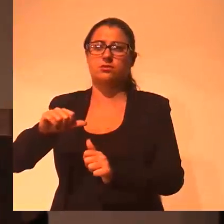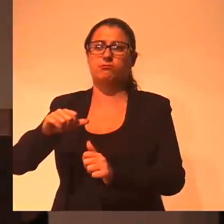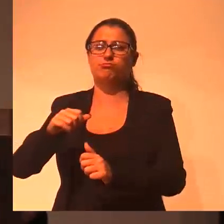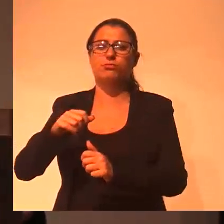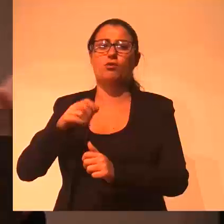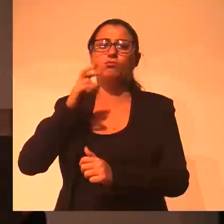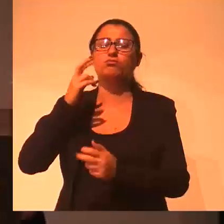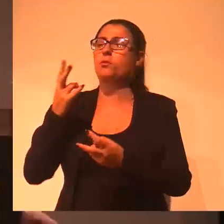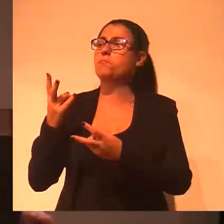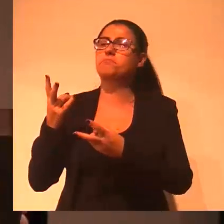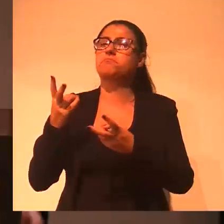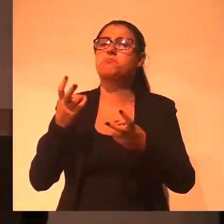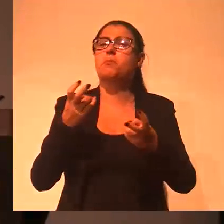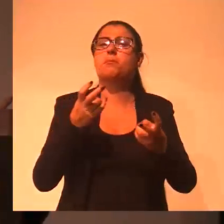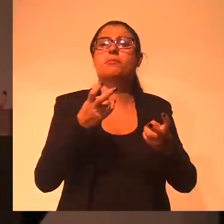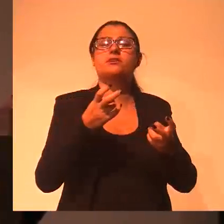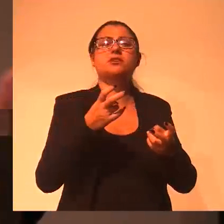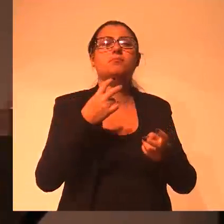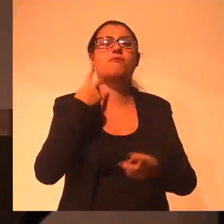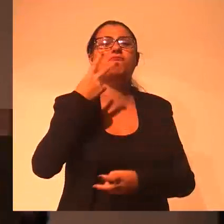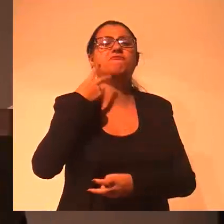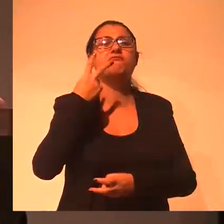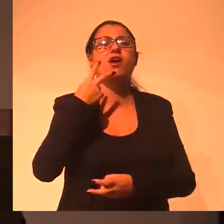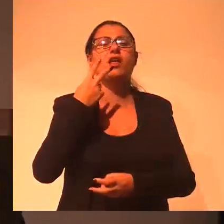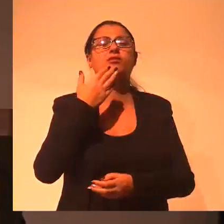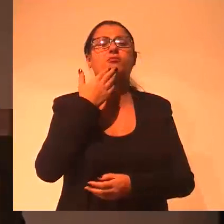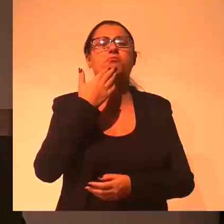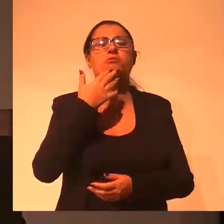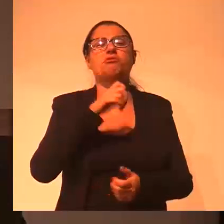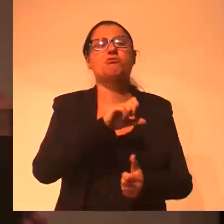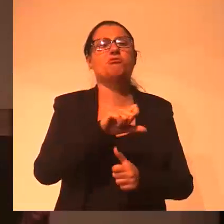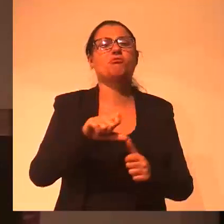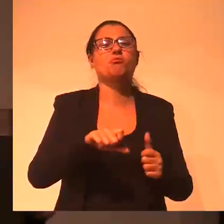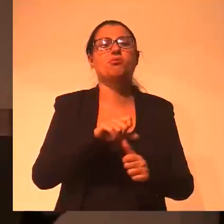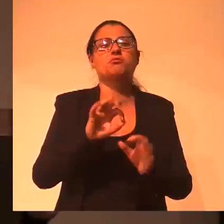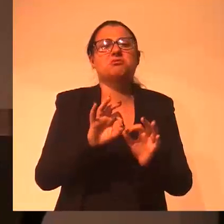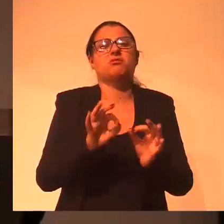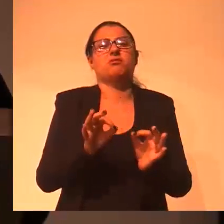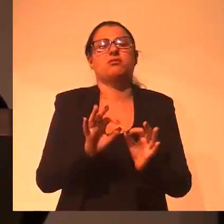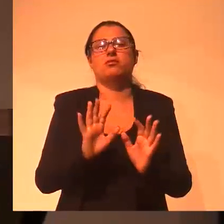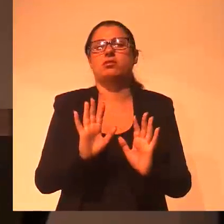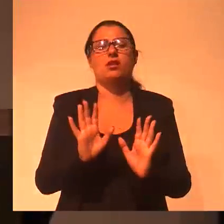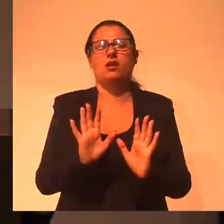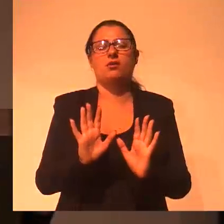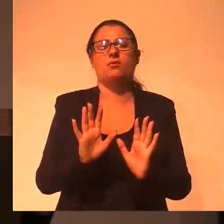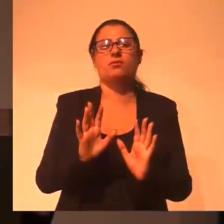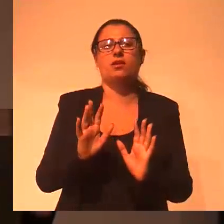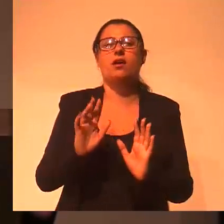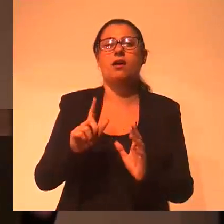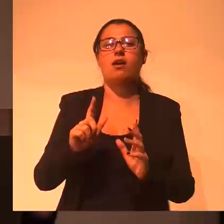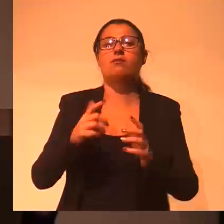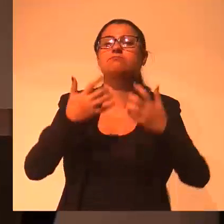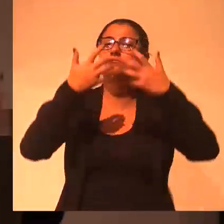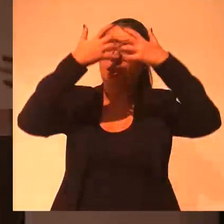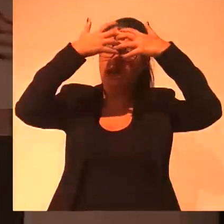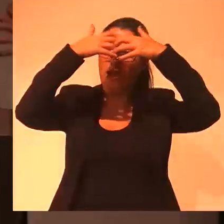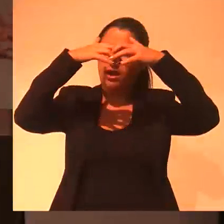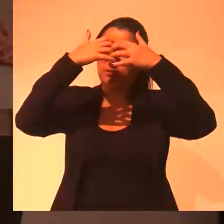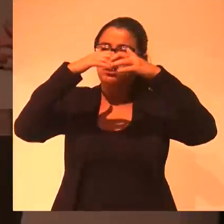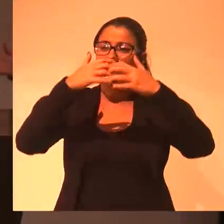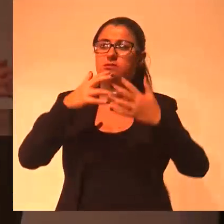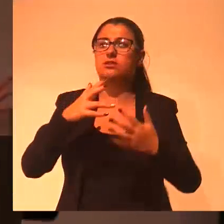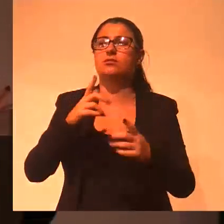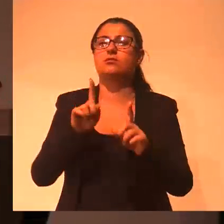vereadores pedir mudança por mudança. Não tem nenhum tipo de perseguição. É questão de raciocínio lógico e resultado. E só